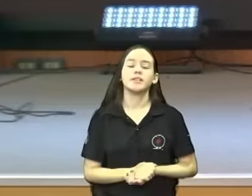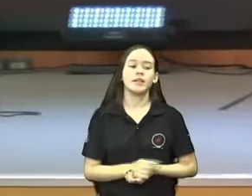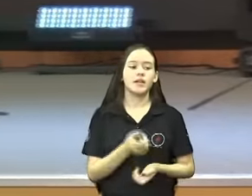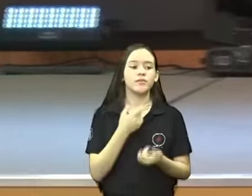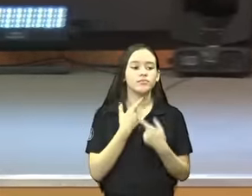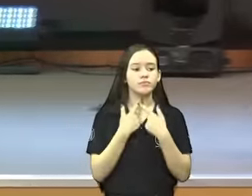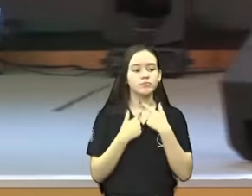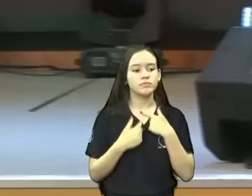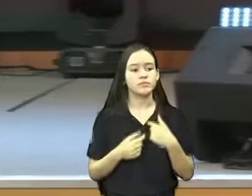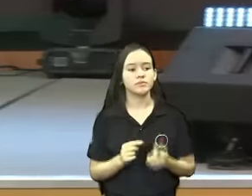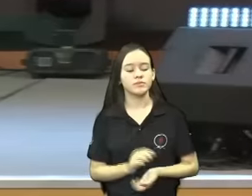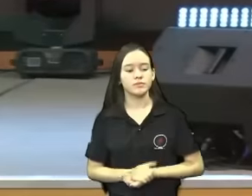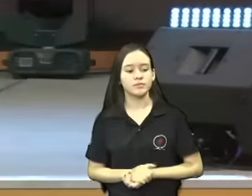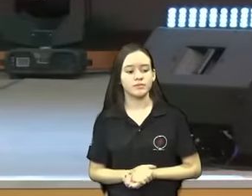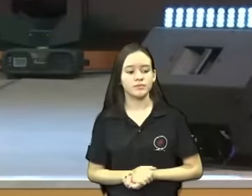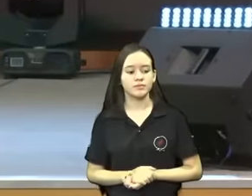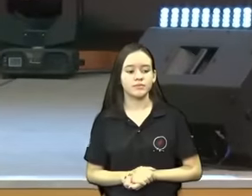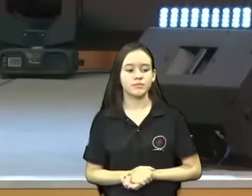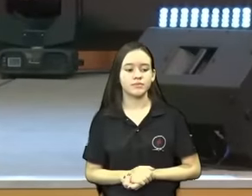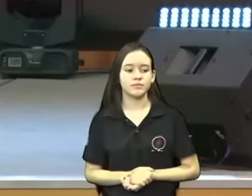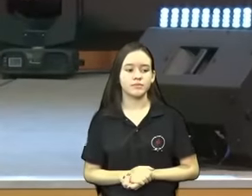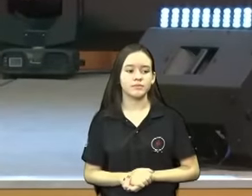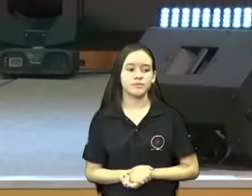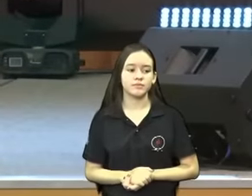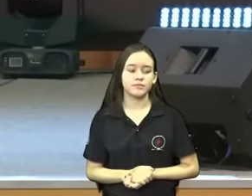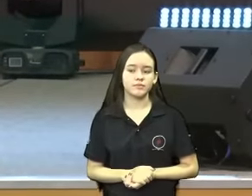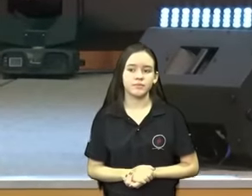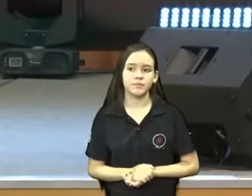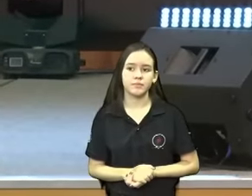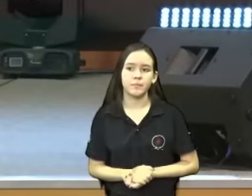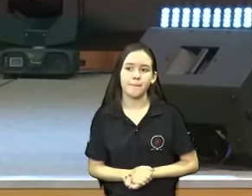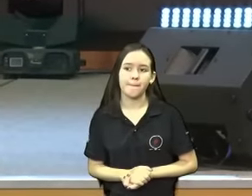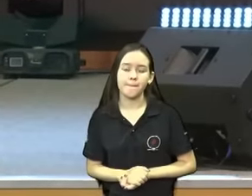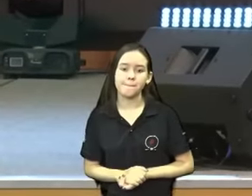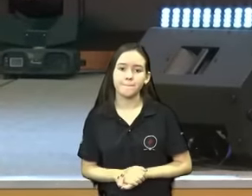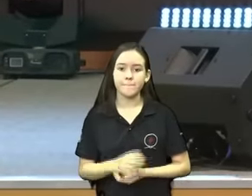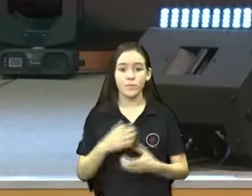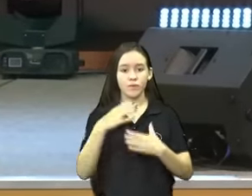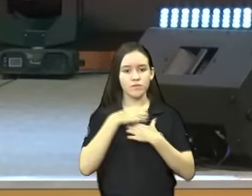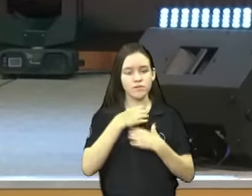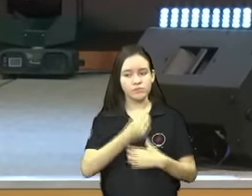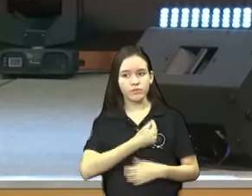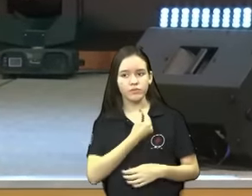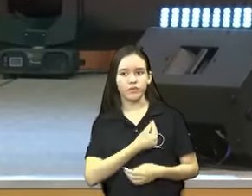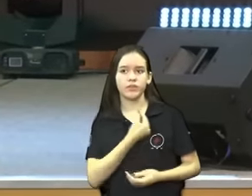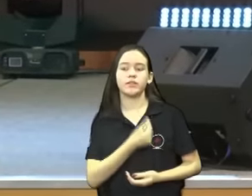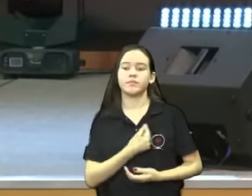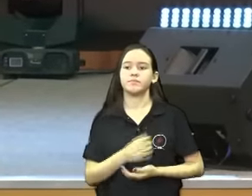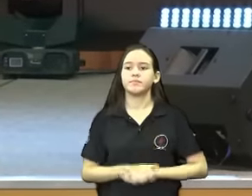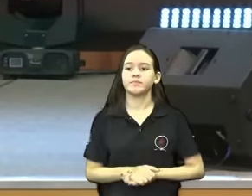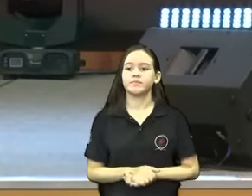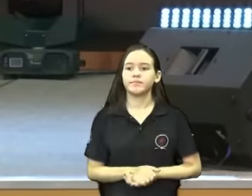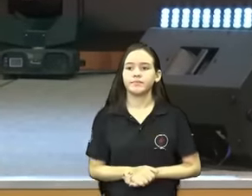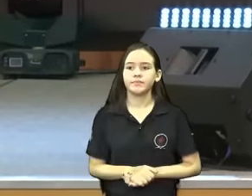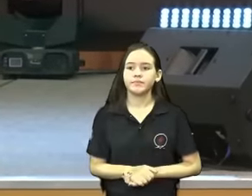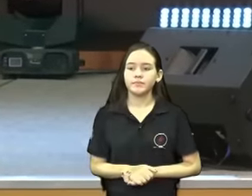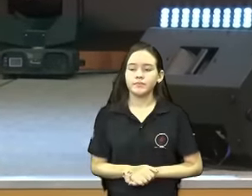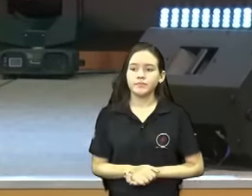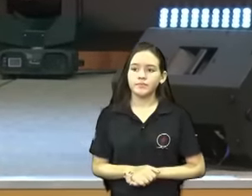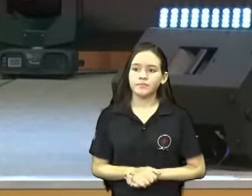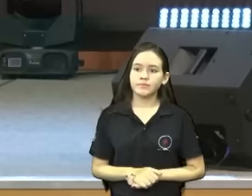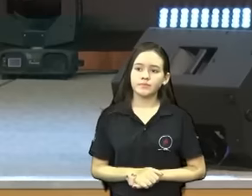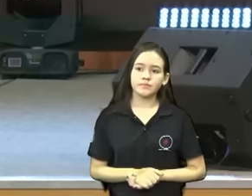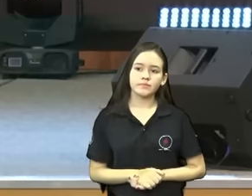o PEP ele é muito chato isso e esse estilo de vida tá ele